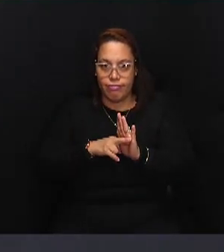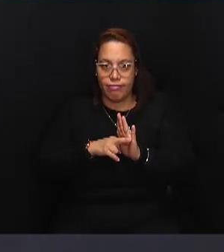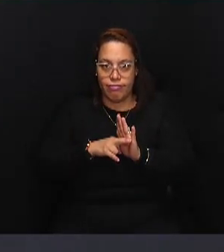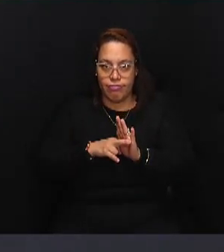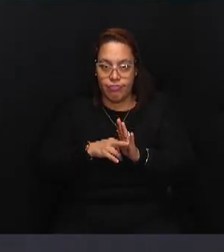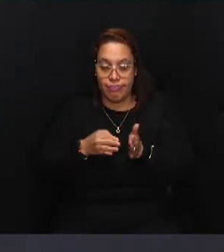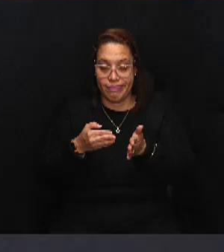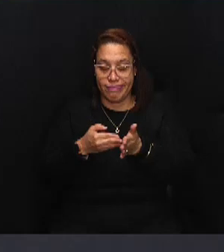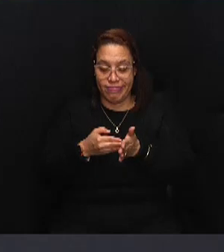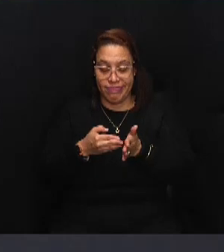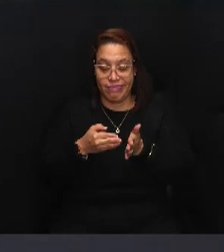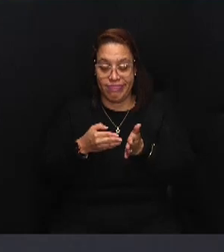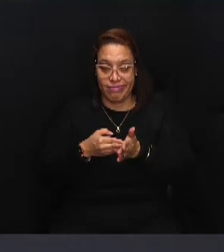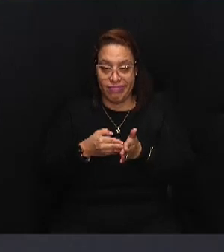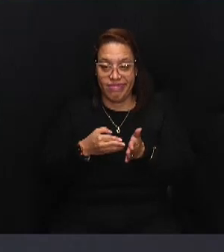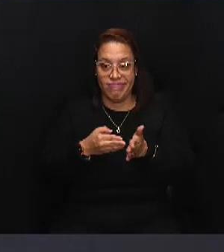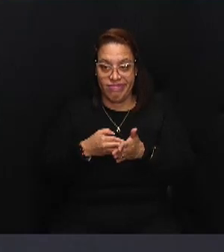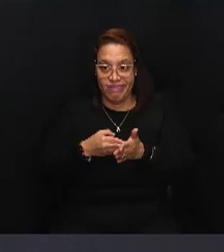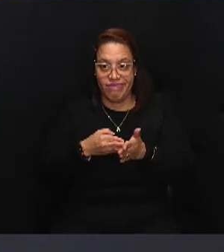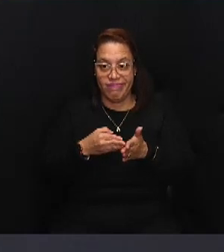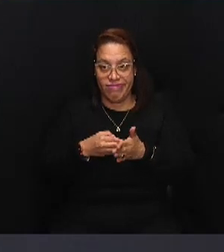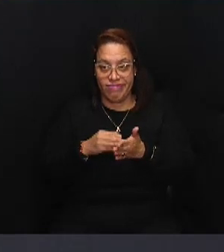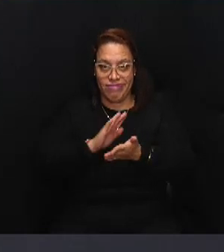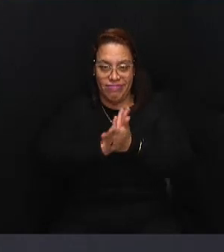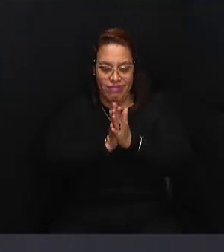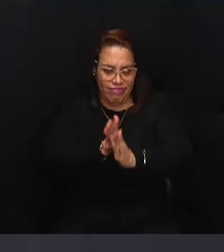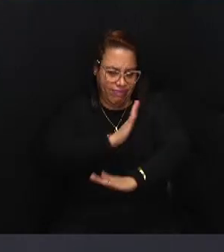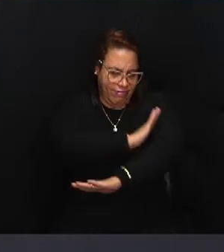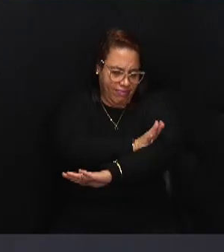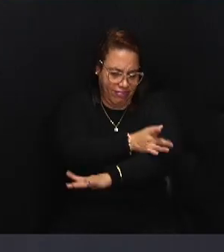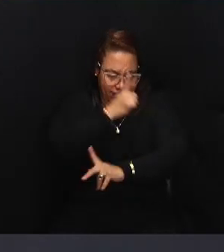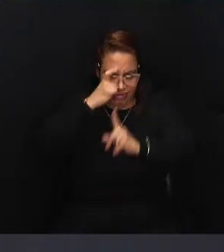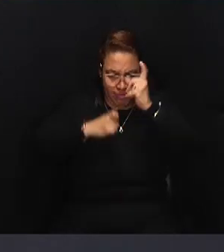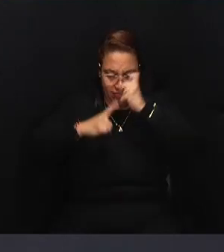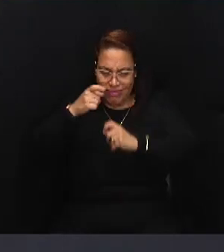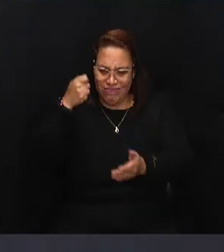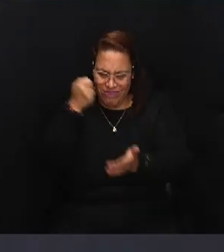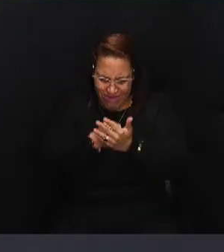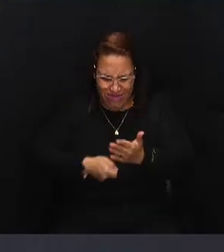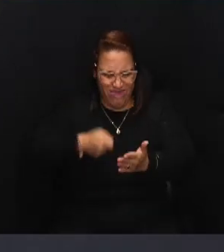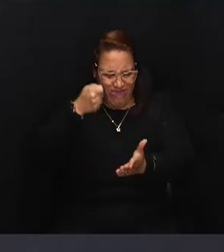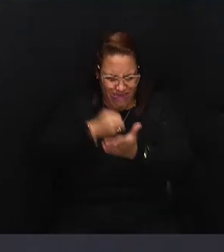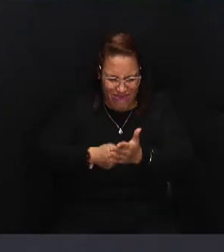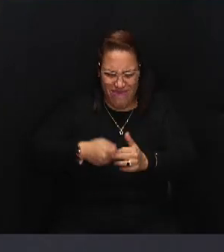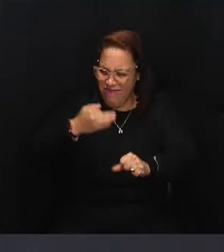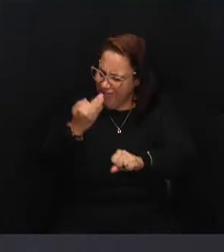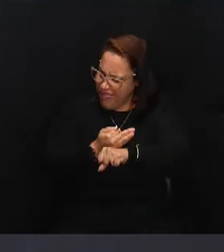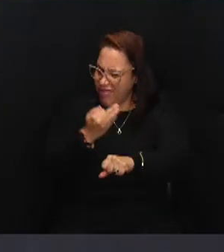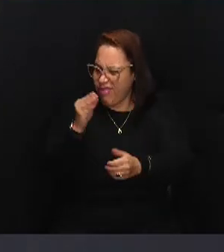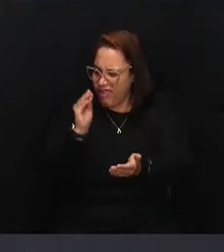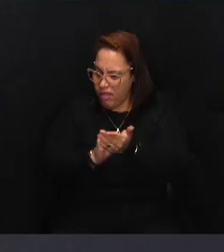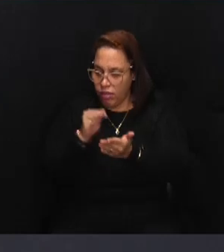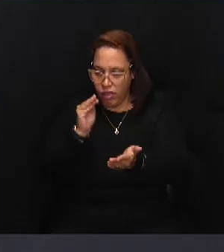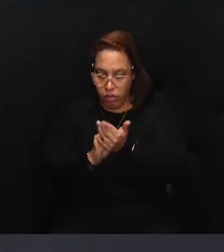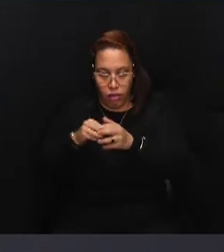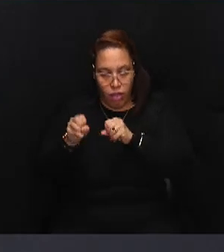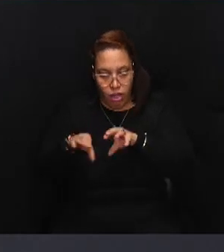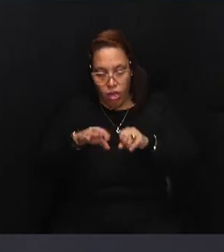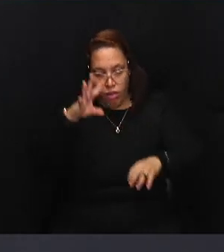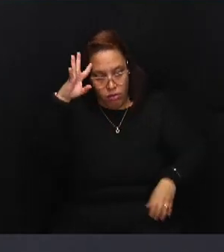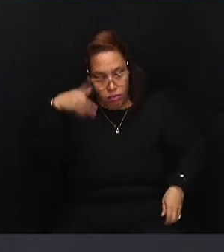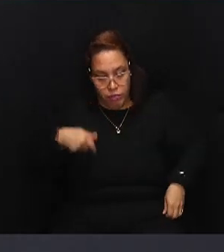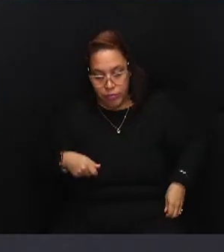limitados também, né? Nós temos a discriminação e violência persistentes, a falta de educação e conscientização é